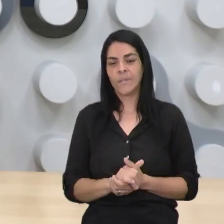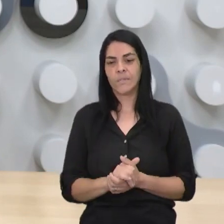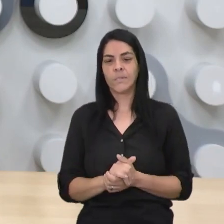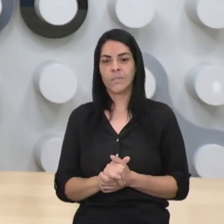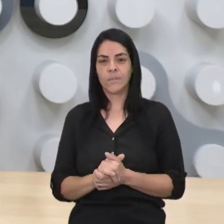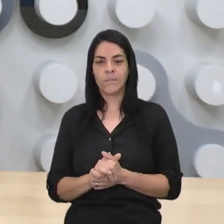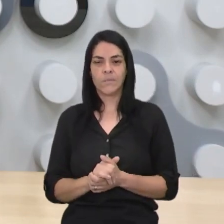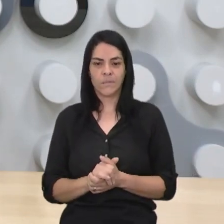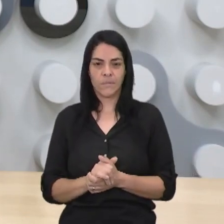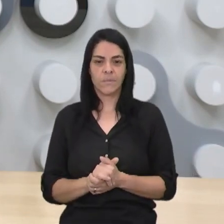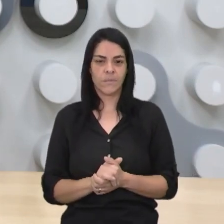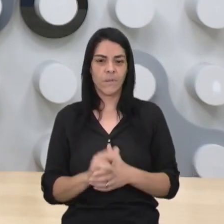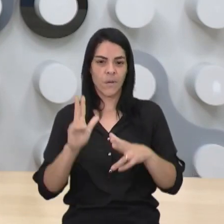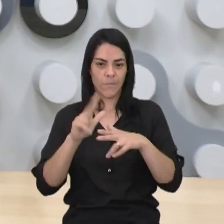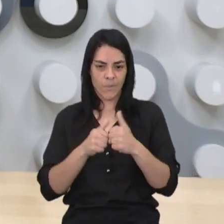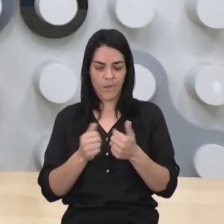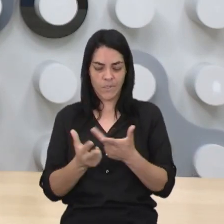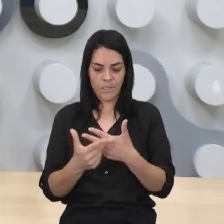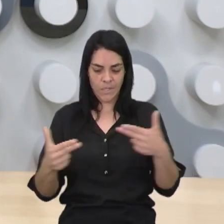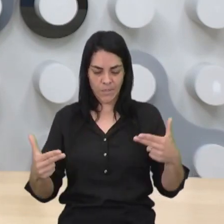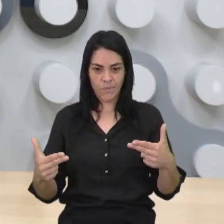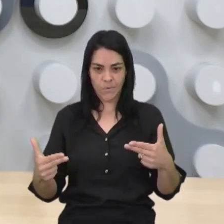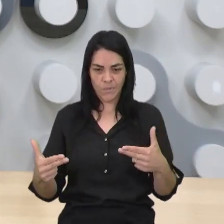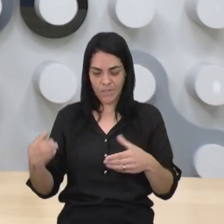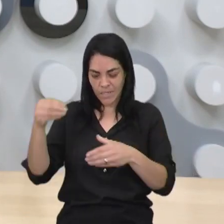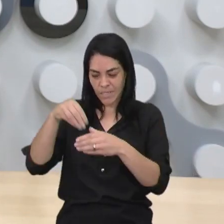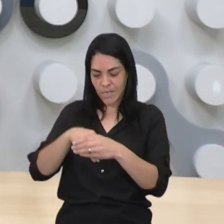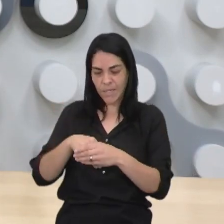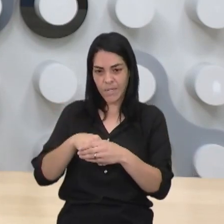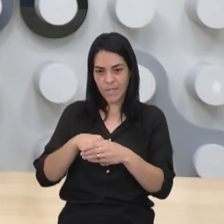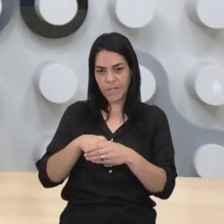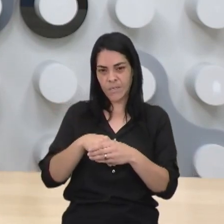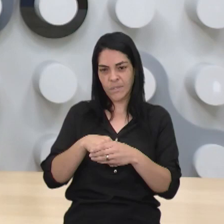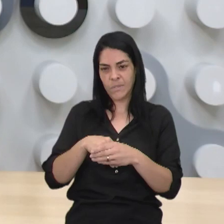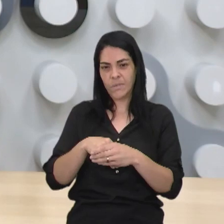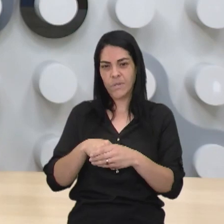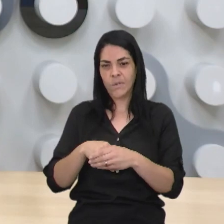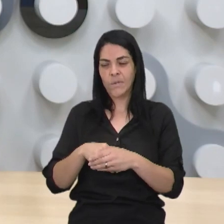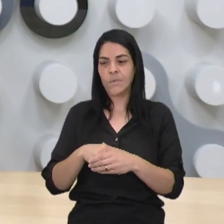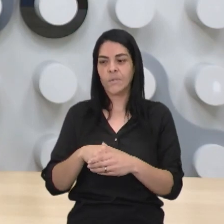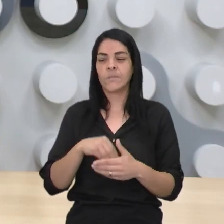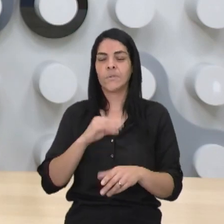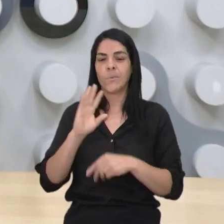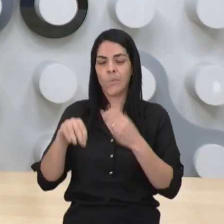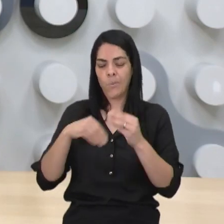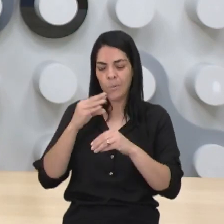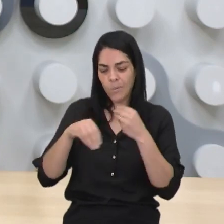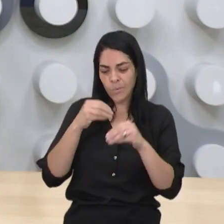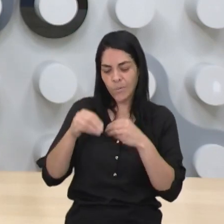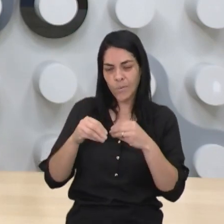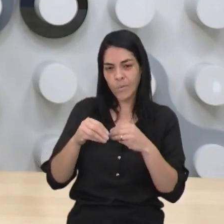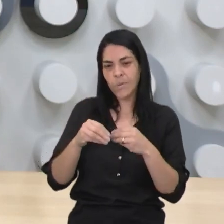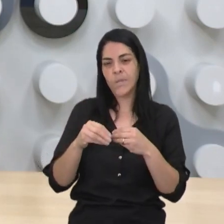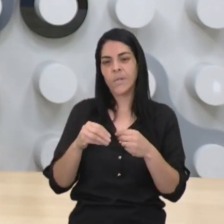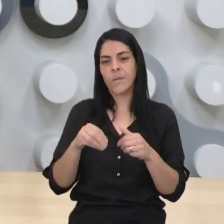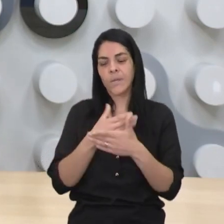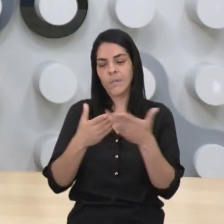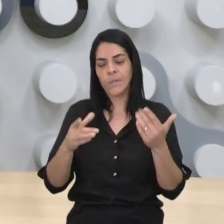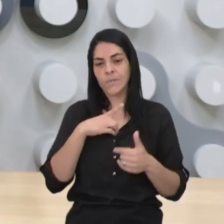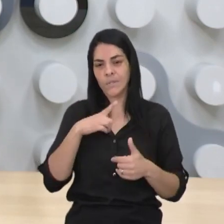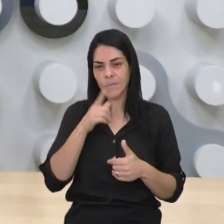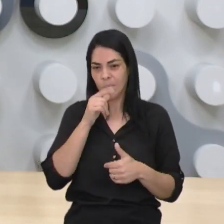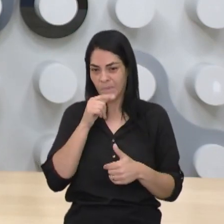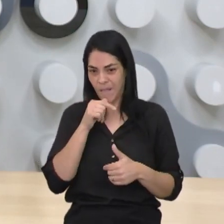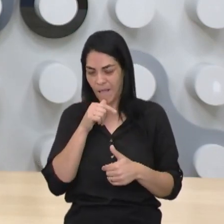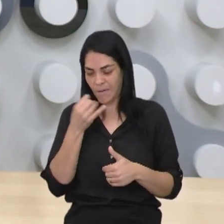por solutos que estão ali, né? Cristais, substâncias particuladas. E aí a gente teria nessa água, se a